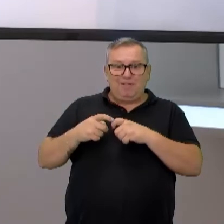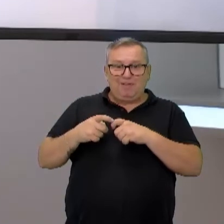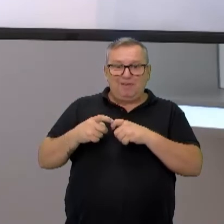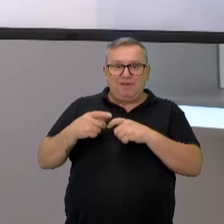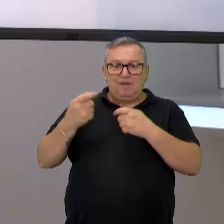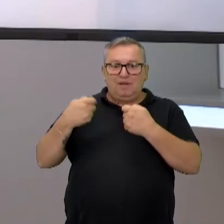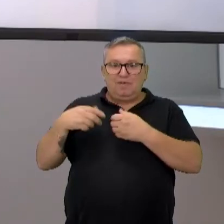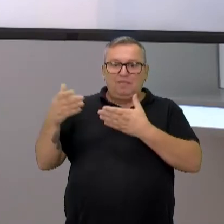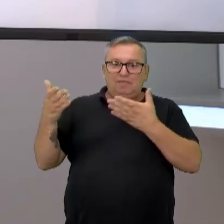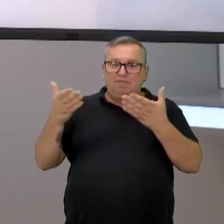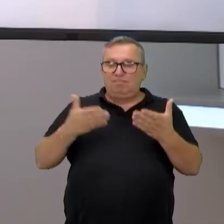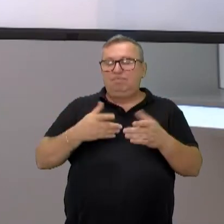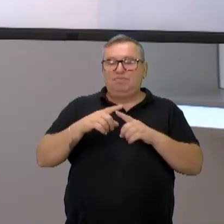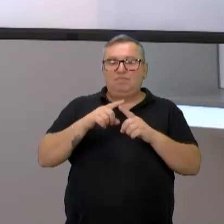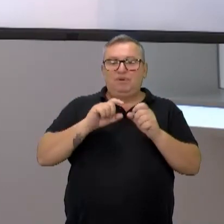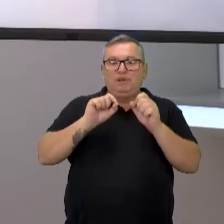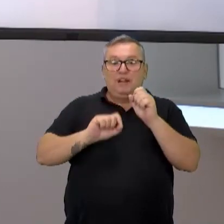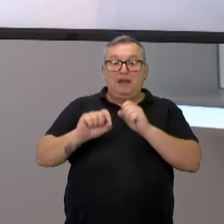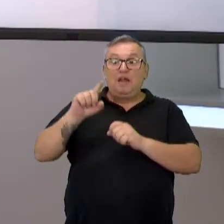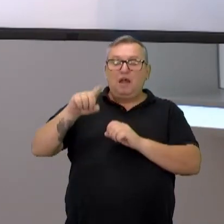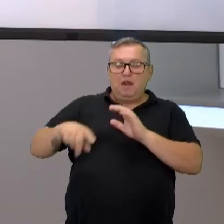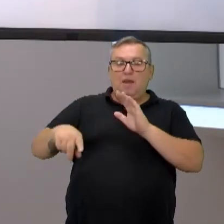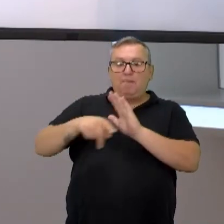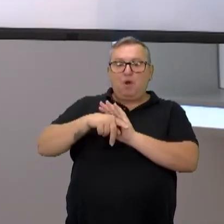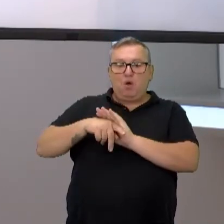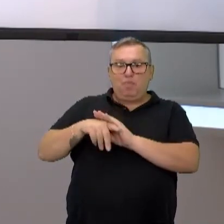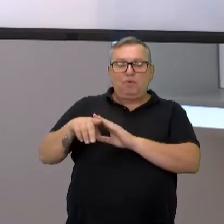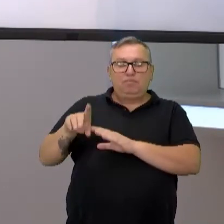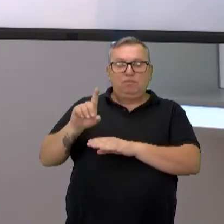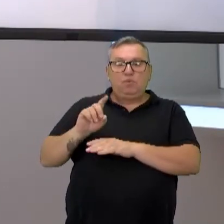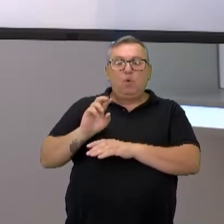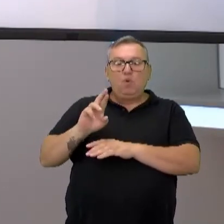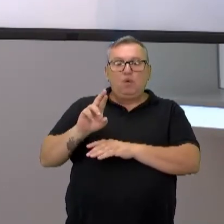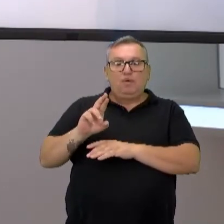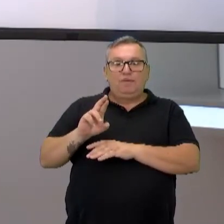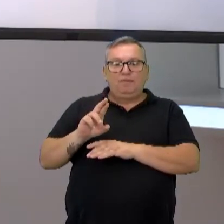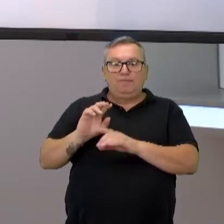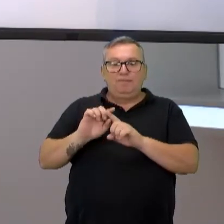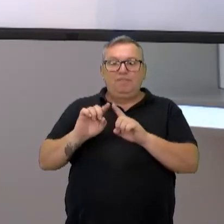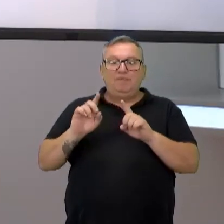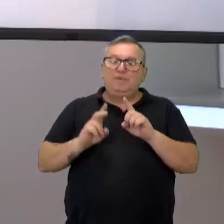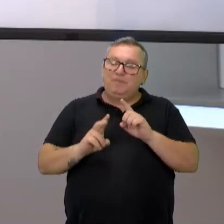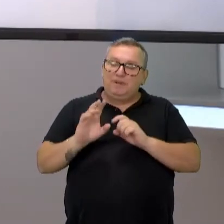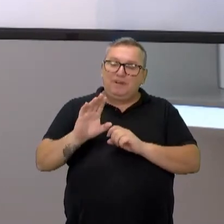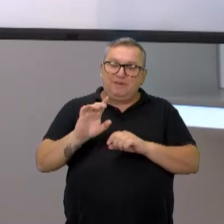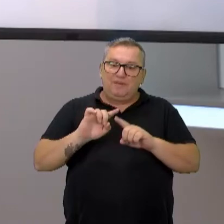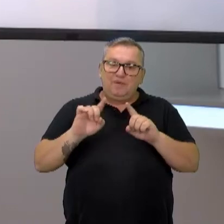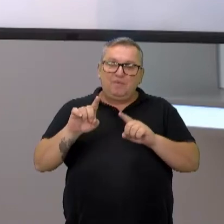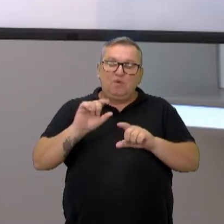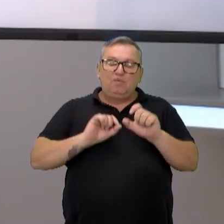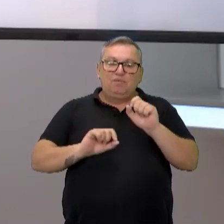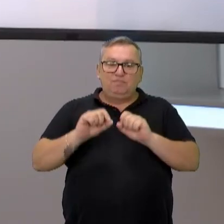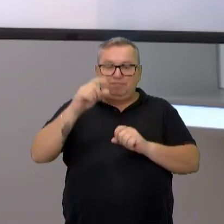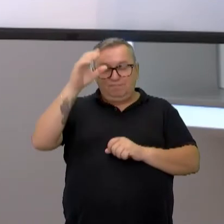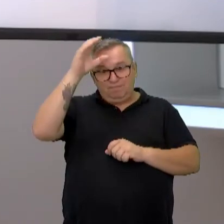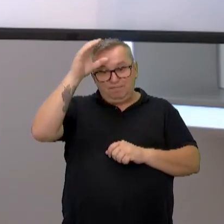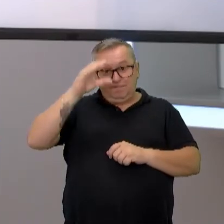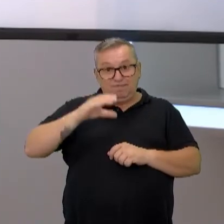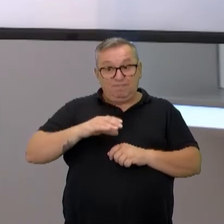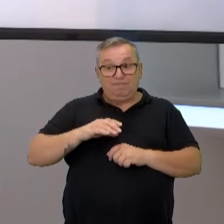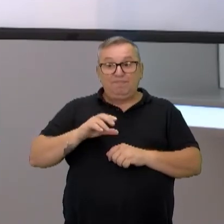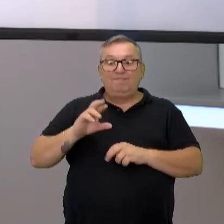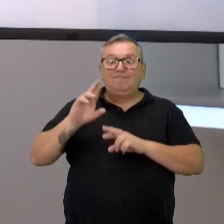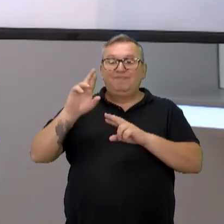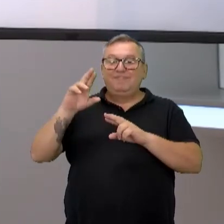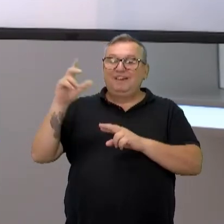uma autoridade no assunto, porque ele é autoridade no assunto. Mas mesmo assim, você pode se colocar como cidadão. Espero que você